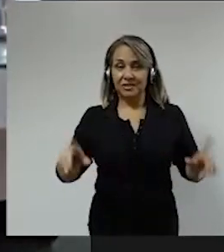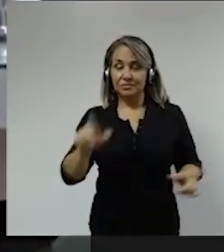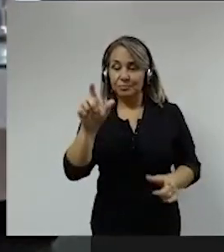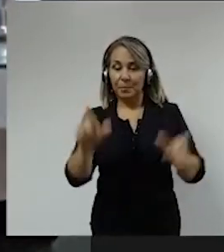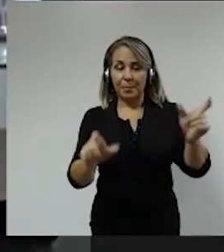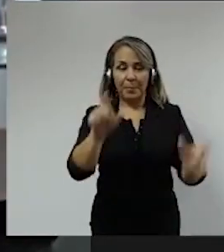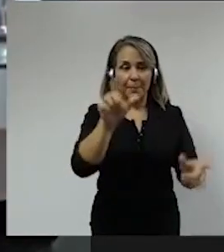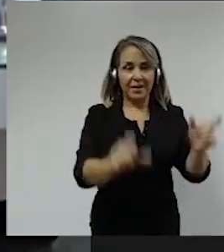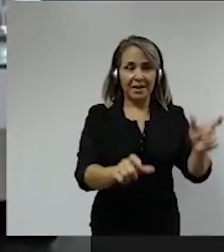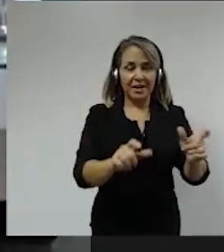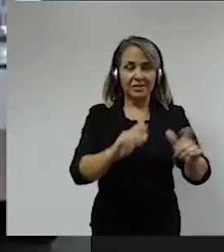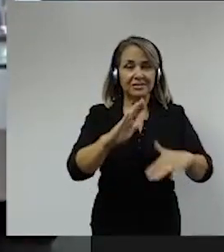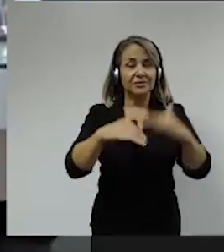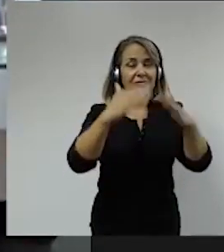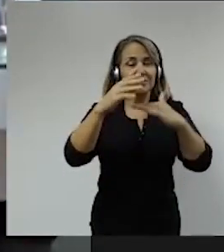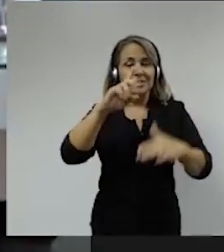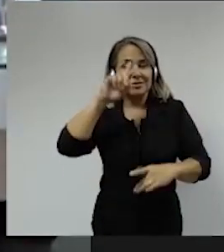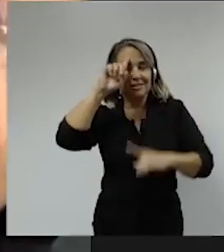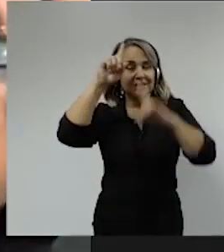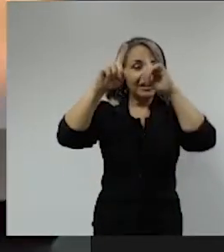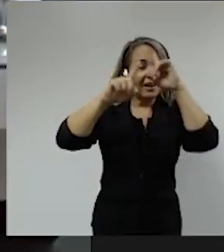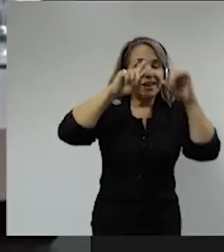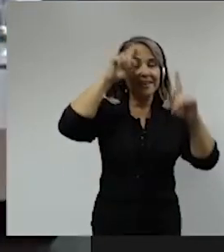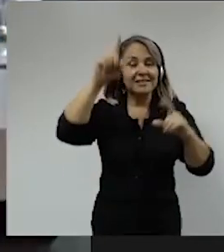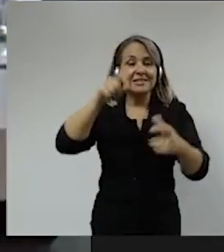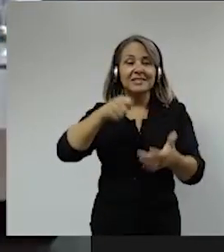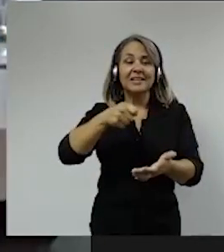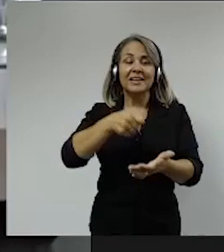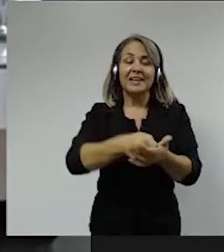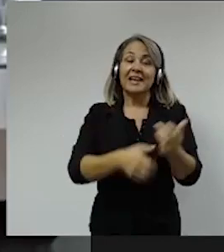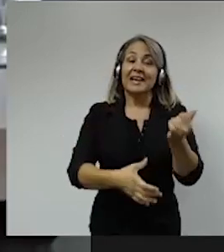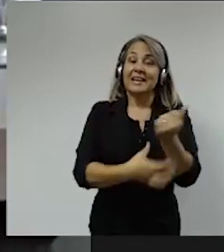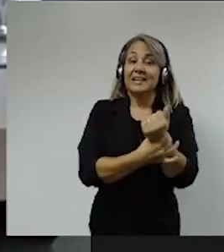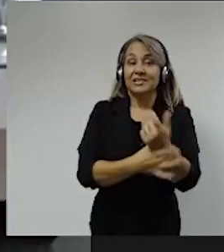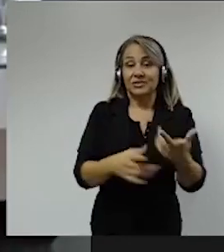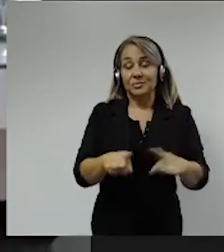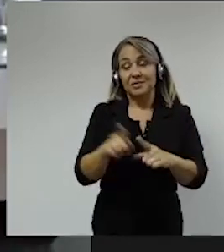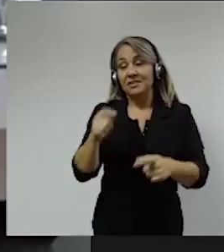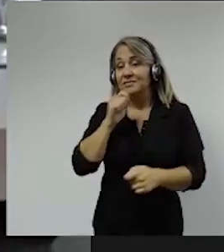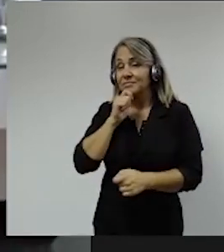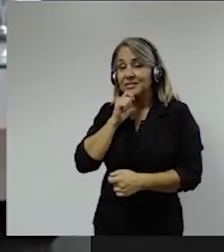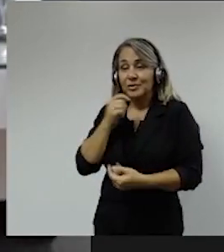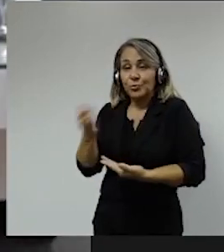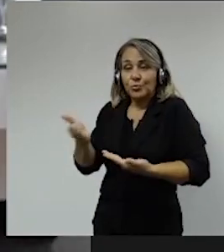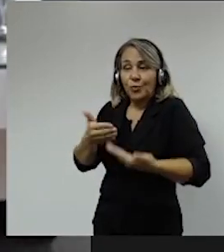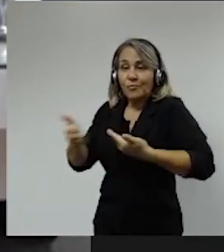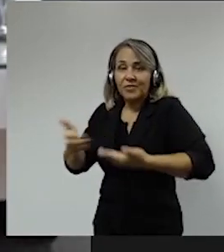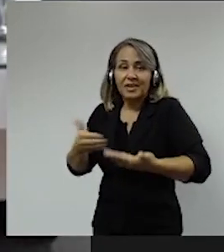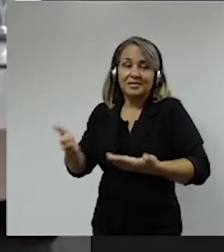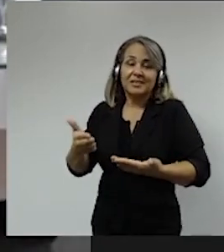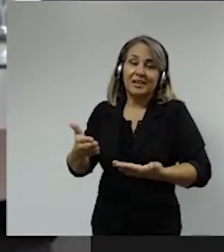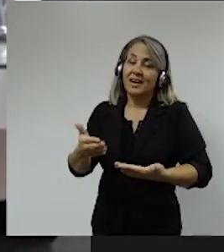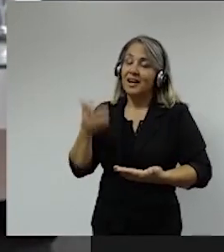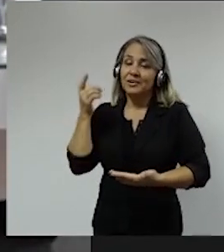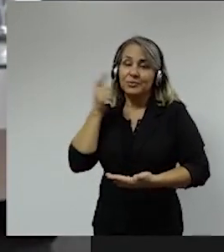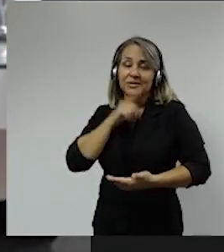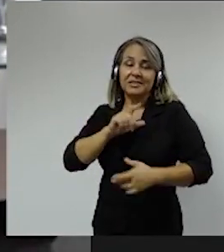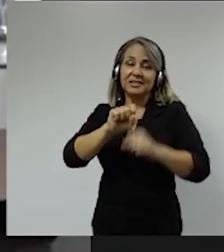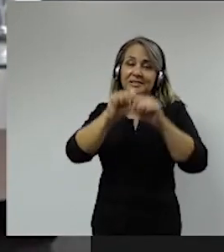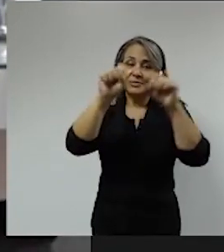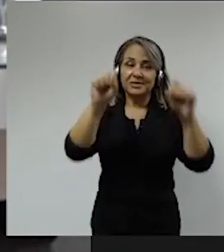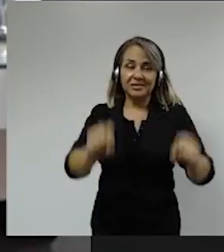diferentes, desenvolvendo grandes ideias, grandes garantias, mas que não conversam, e aí não vai para frente, a gente não consegue ter um